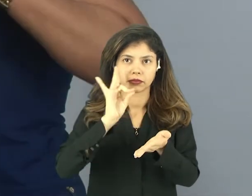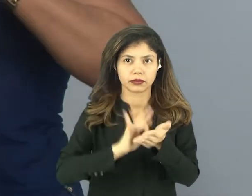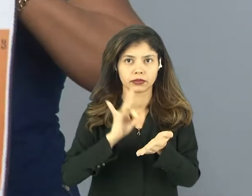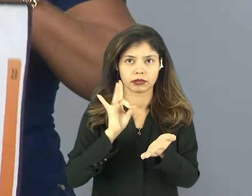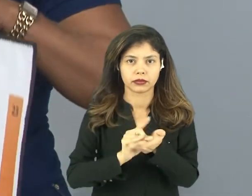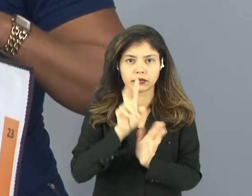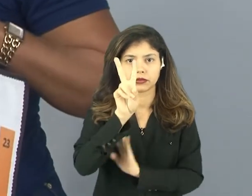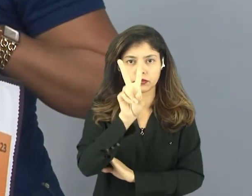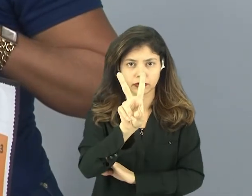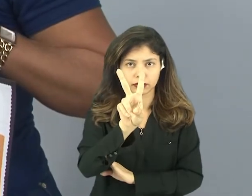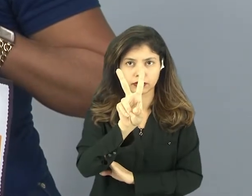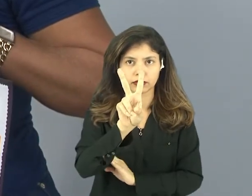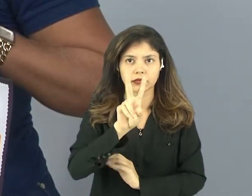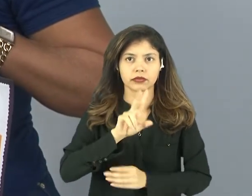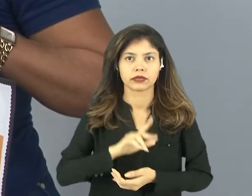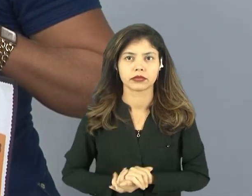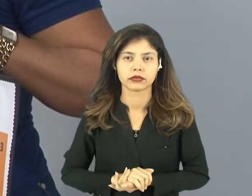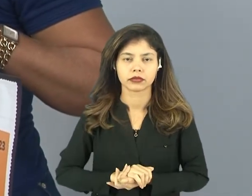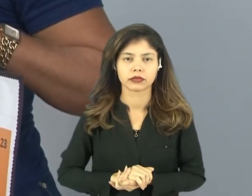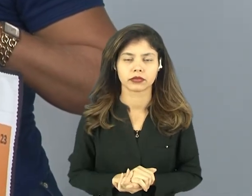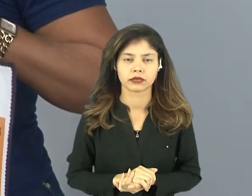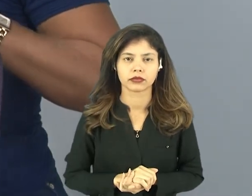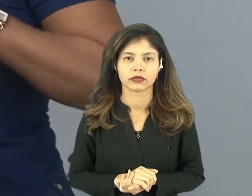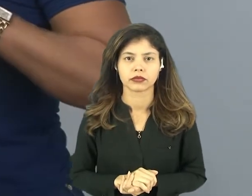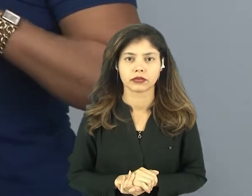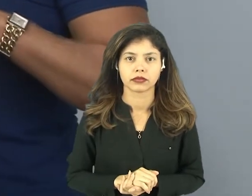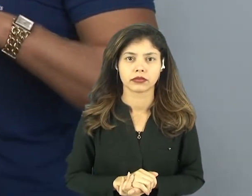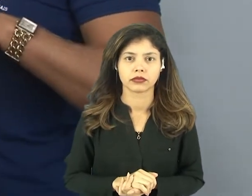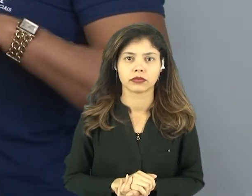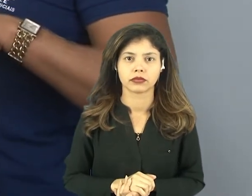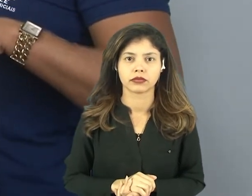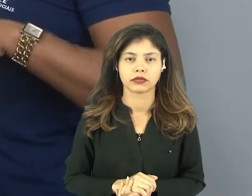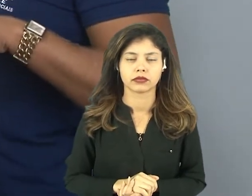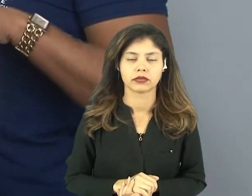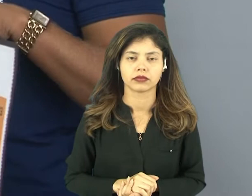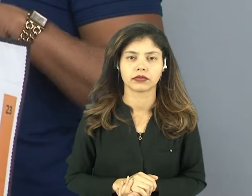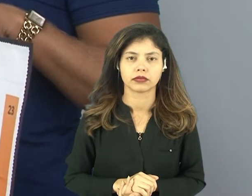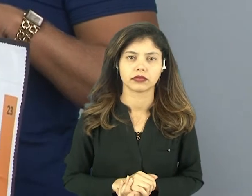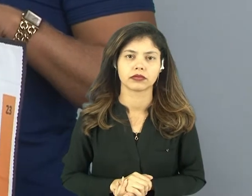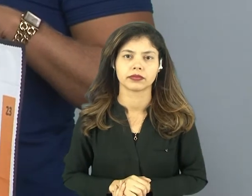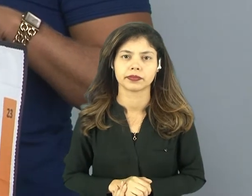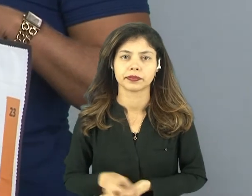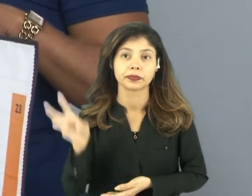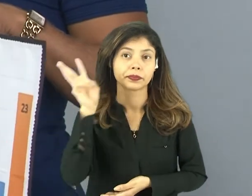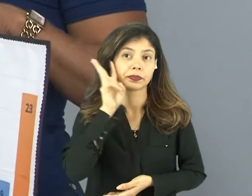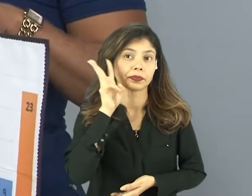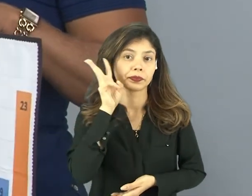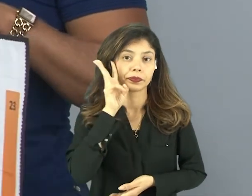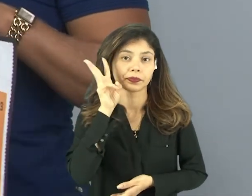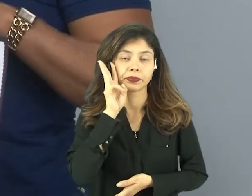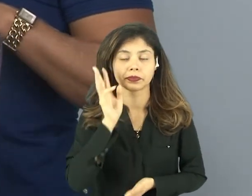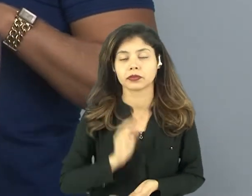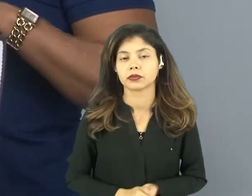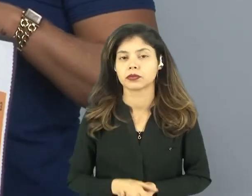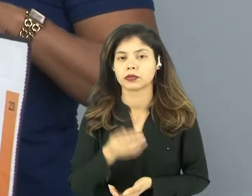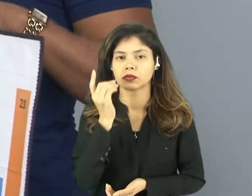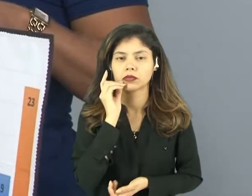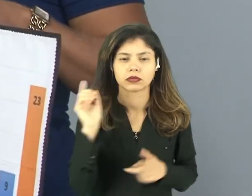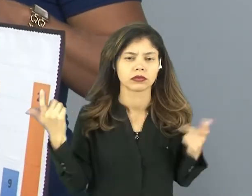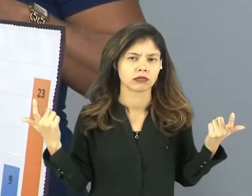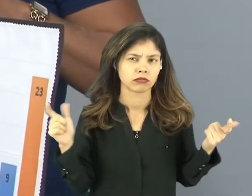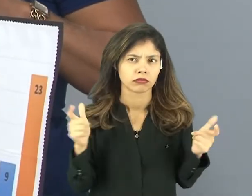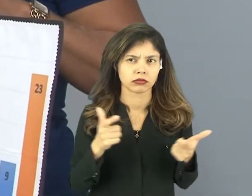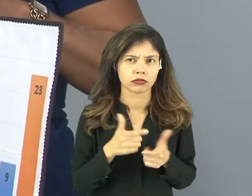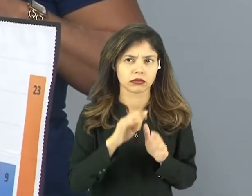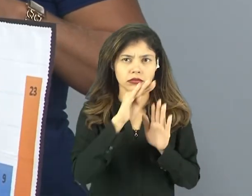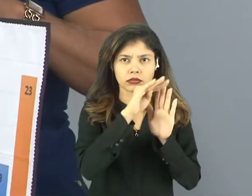Verdadeiro, né? Foi diminuindo. Agora aqui, terça-feira foi o dia que registrou a menor